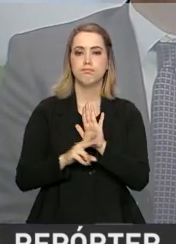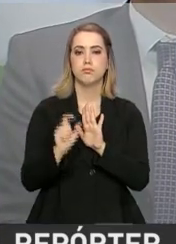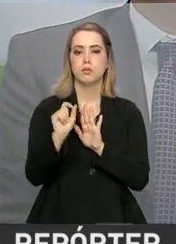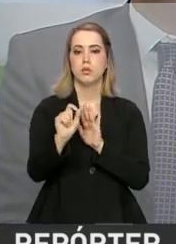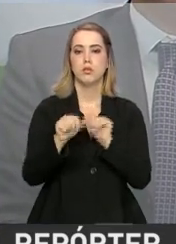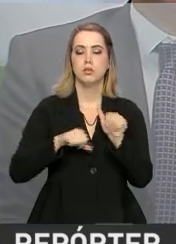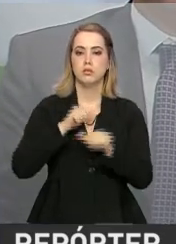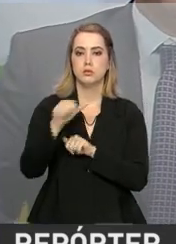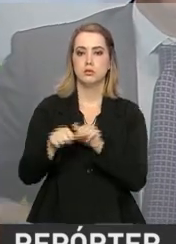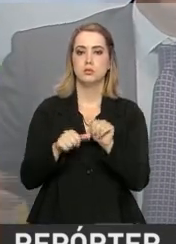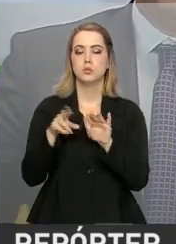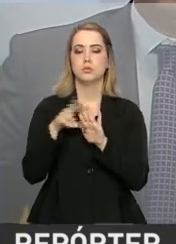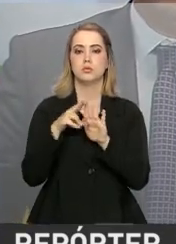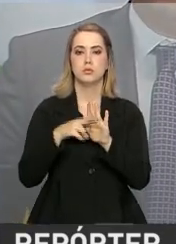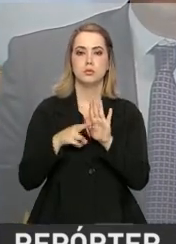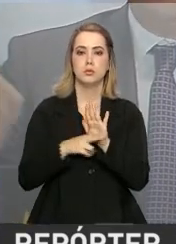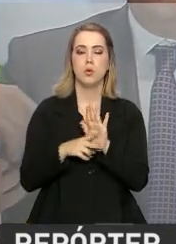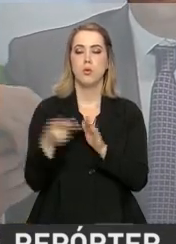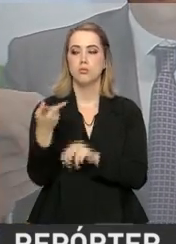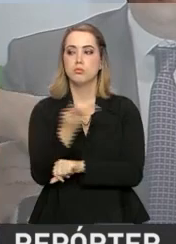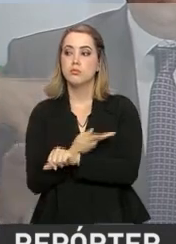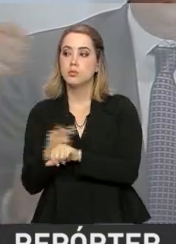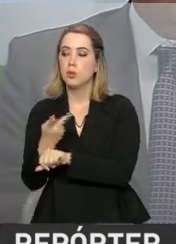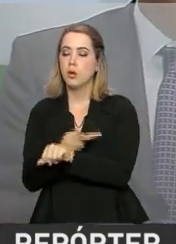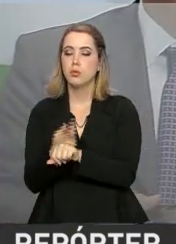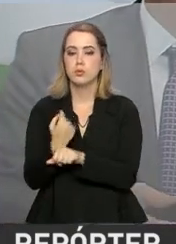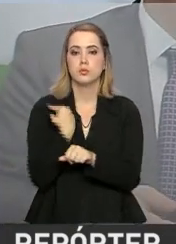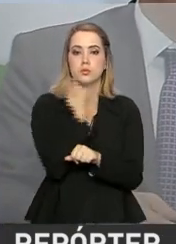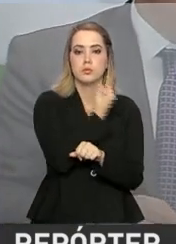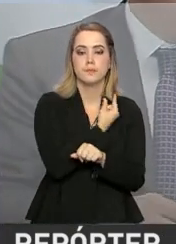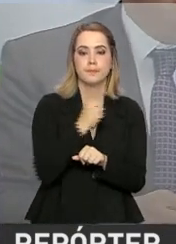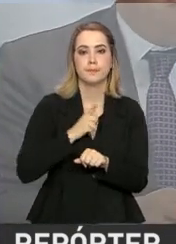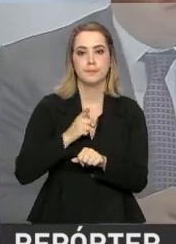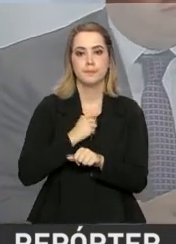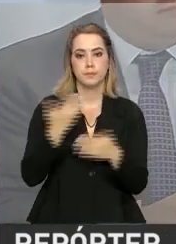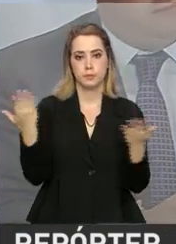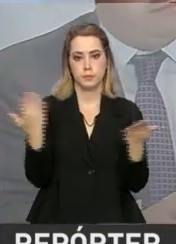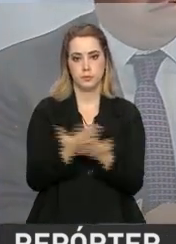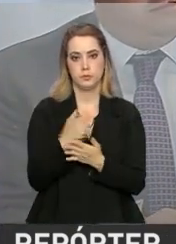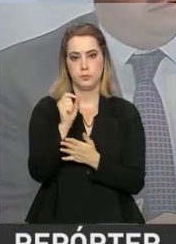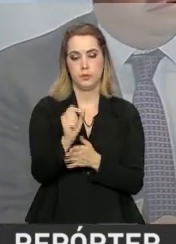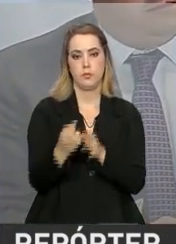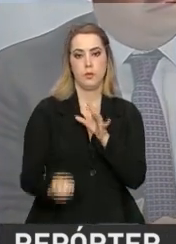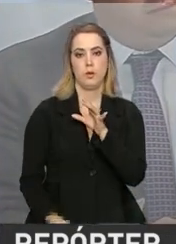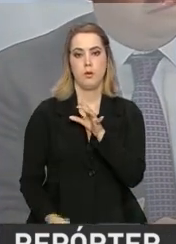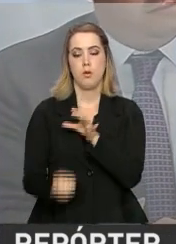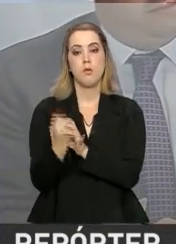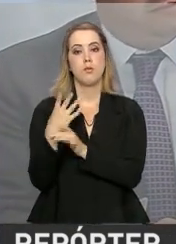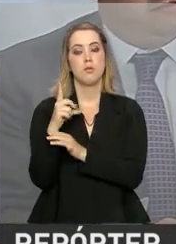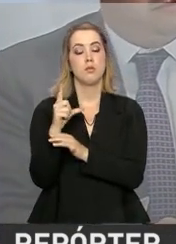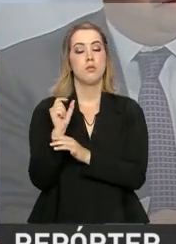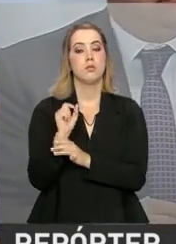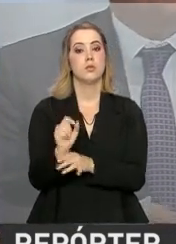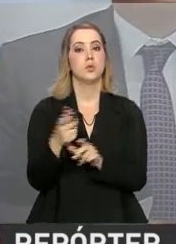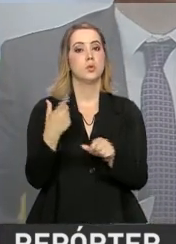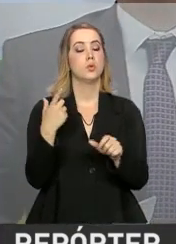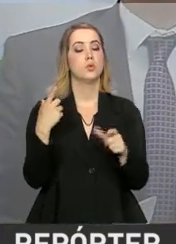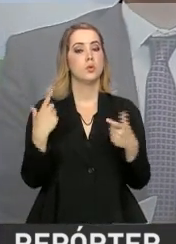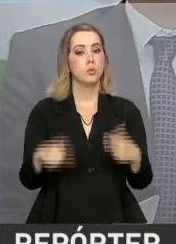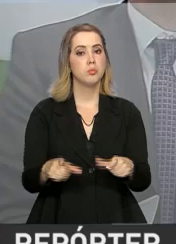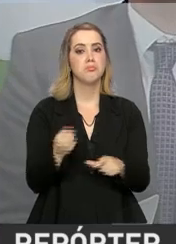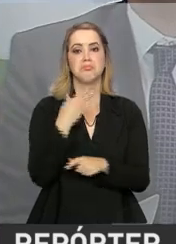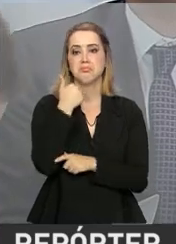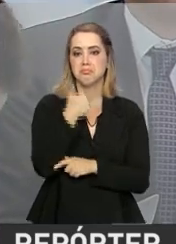das regras é a busca que temos para criar um ambiente é favorável